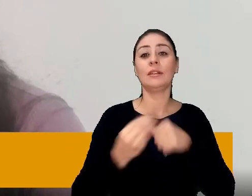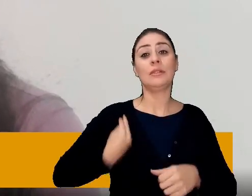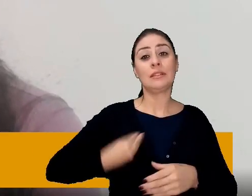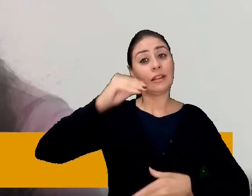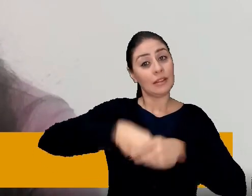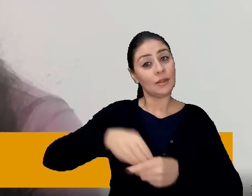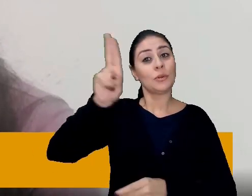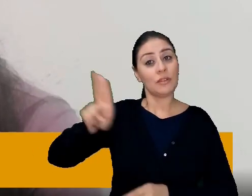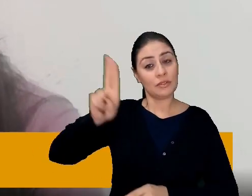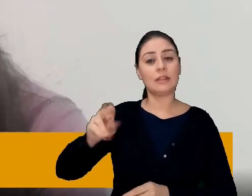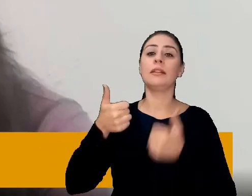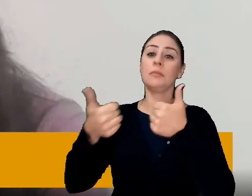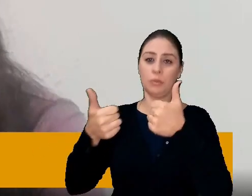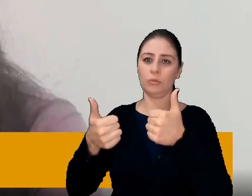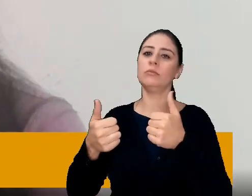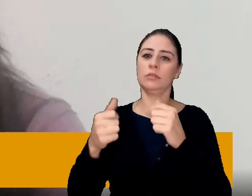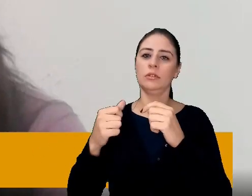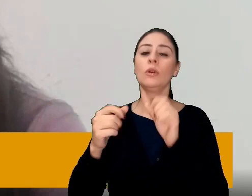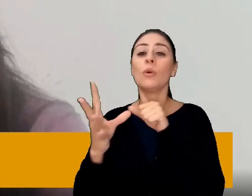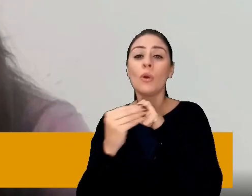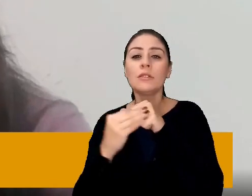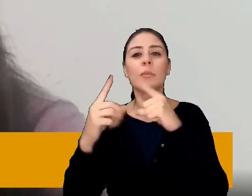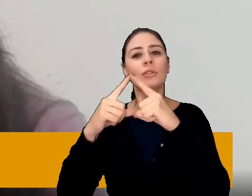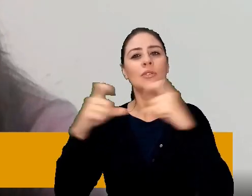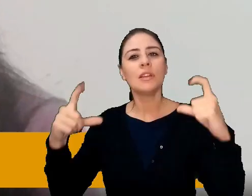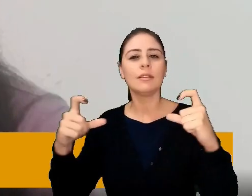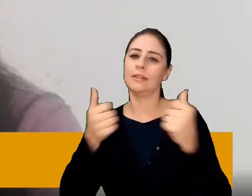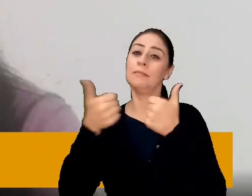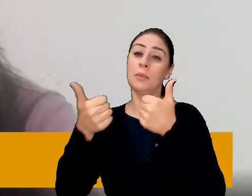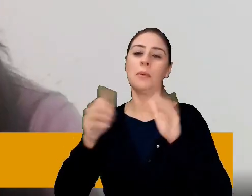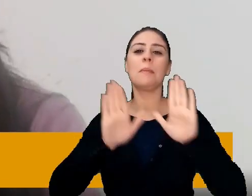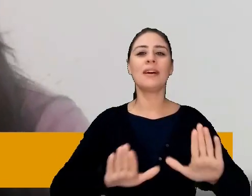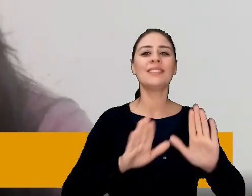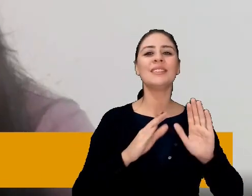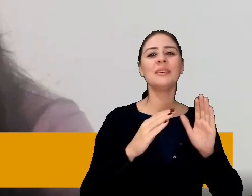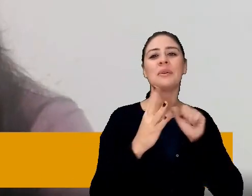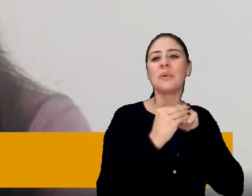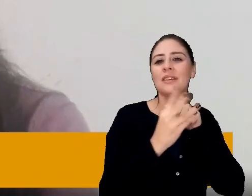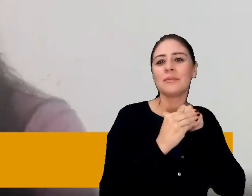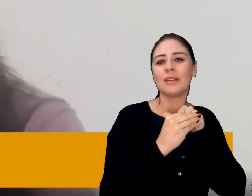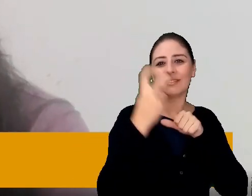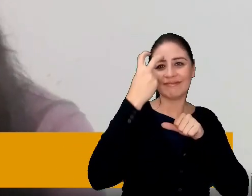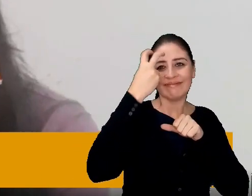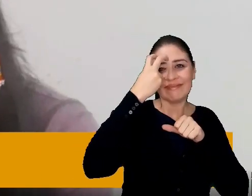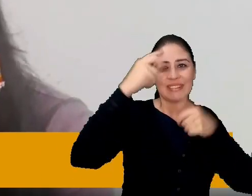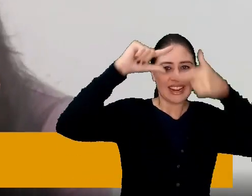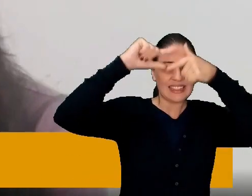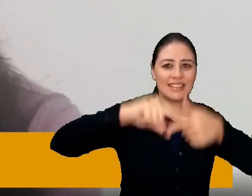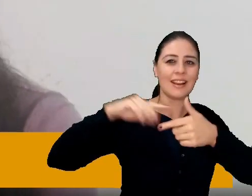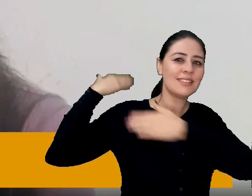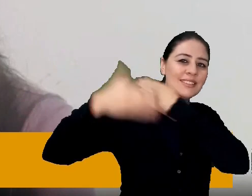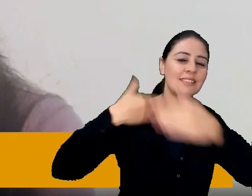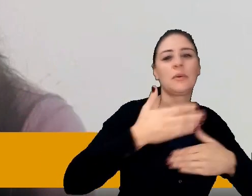desvencilhe, para que a gente não esfrie esse conhecimento. Então, estar na universidade é bom ter conhecimento científico, mas ter conhecimento tradicional é